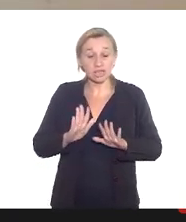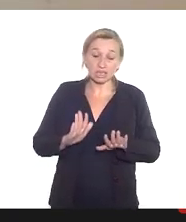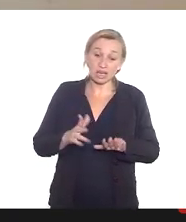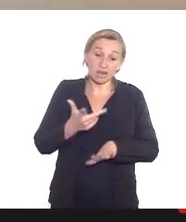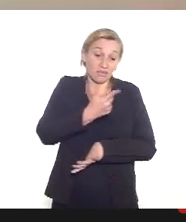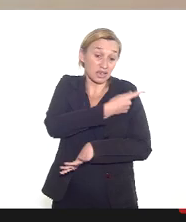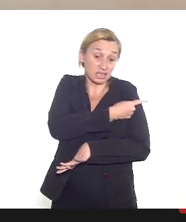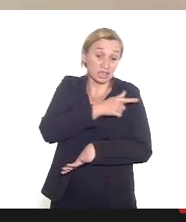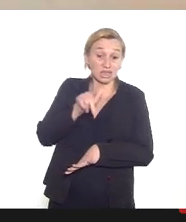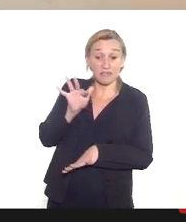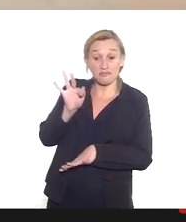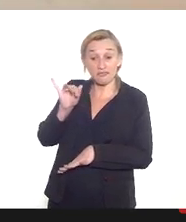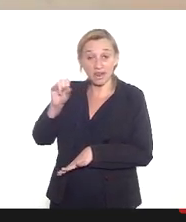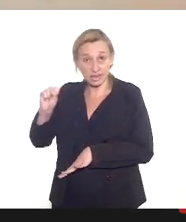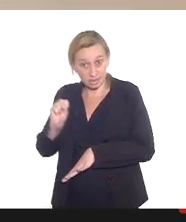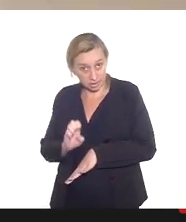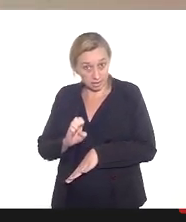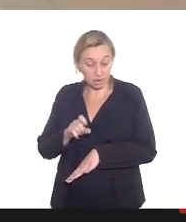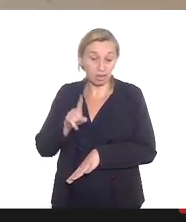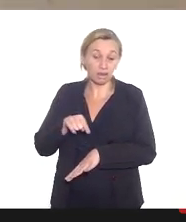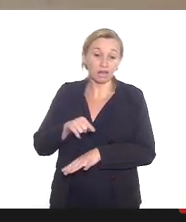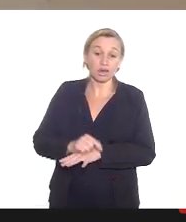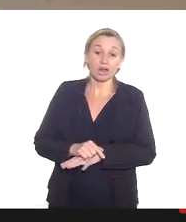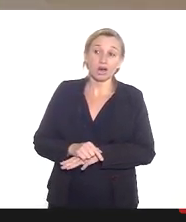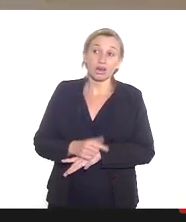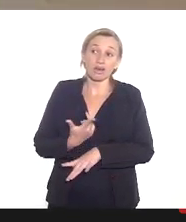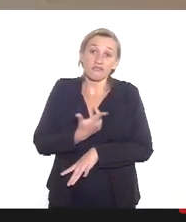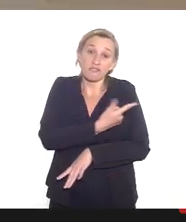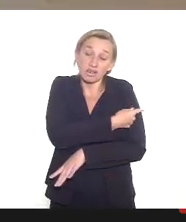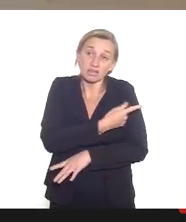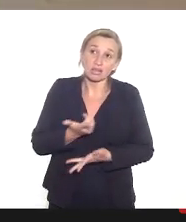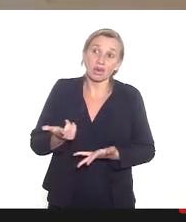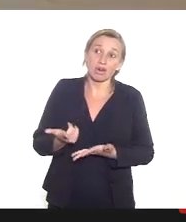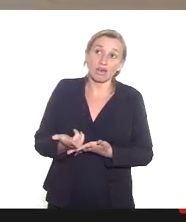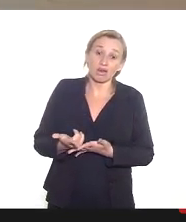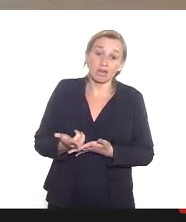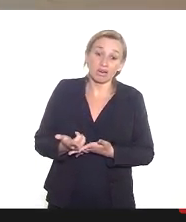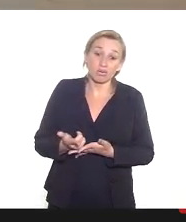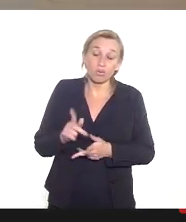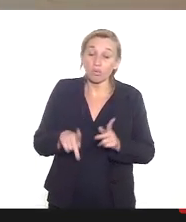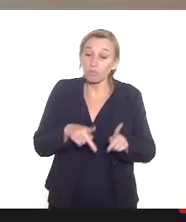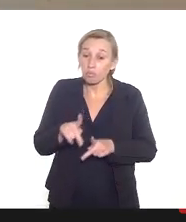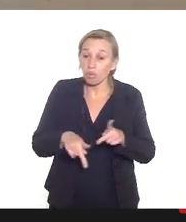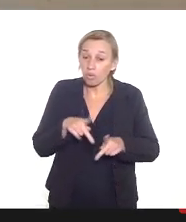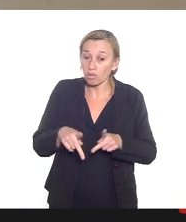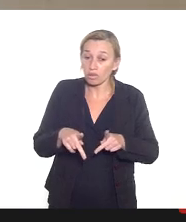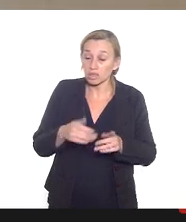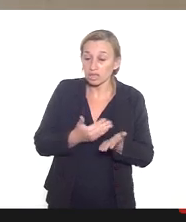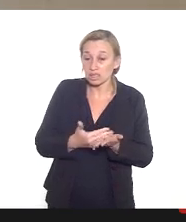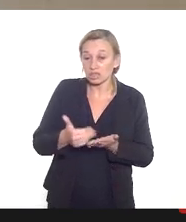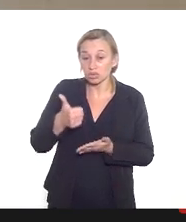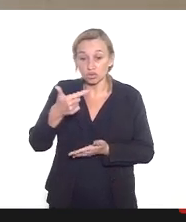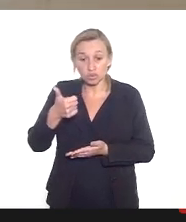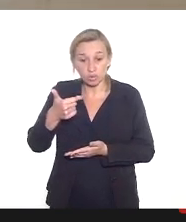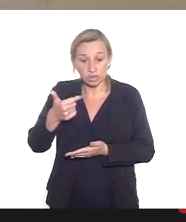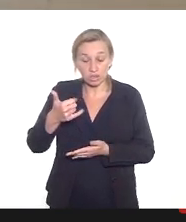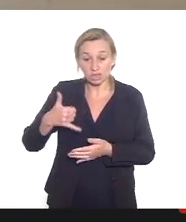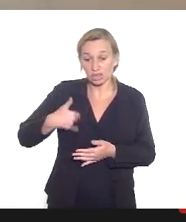isso vacina da fazer né é vacinar a população a partir dos 12 anos de idade